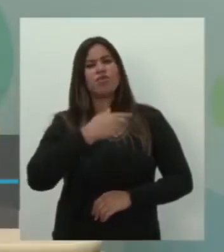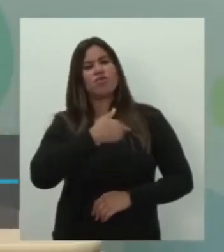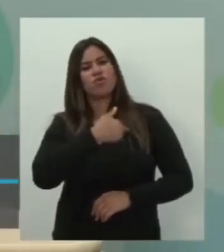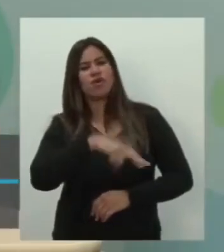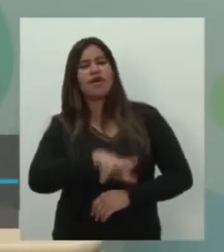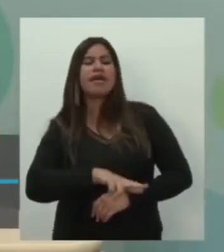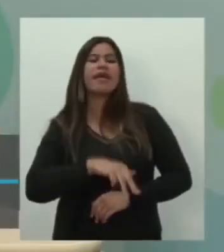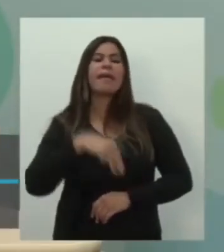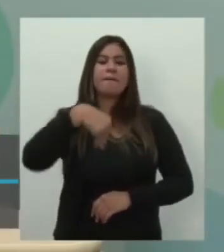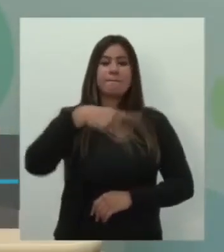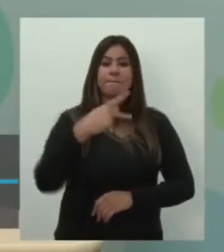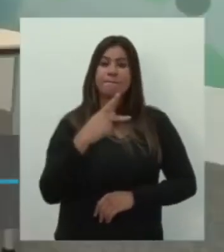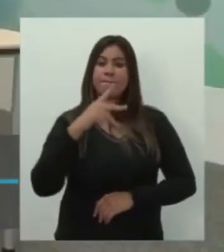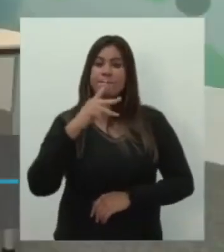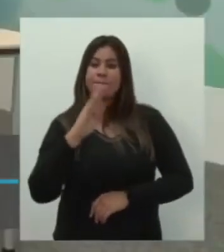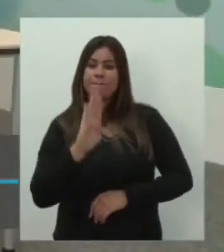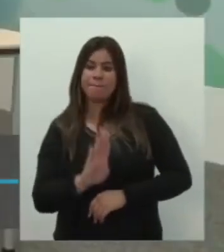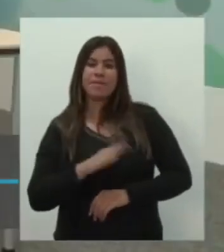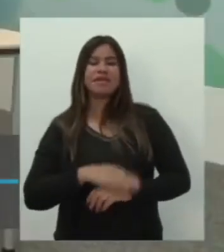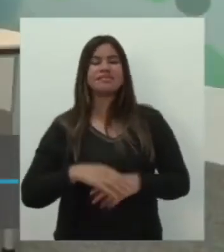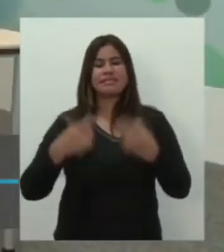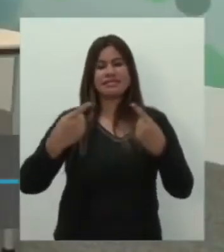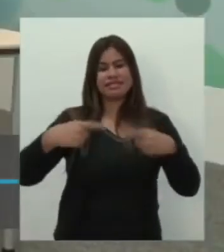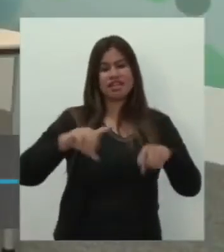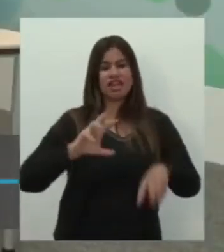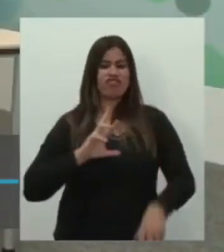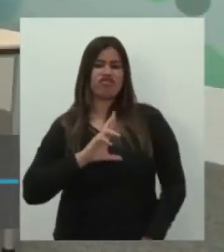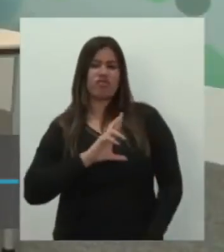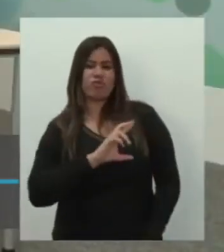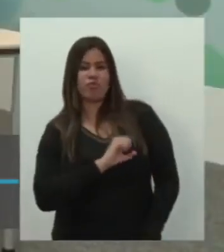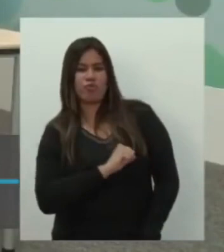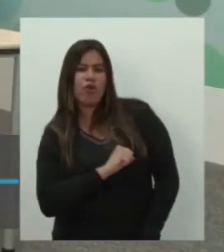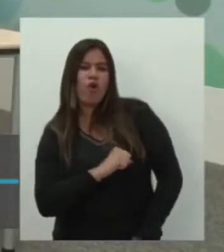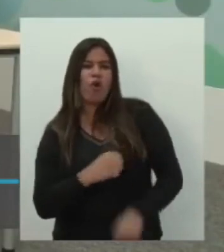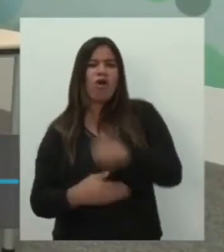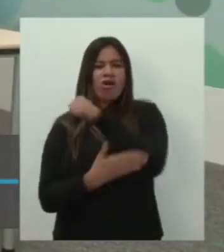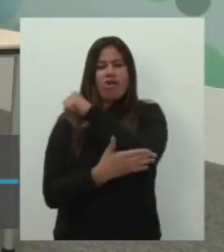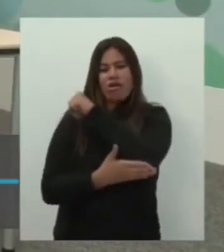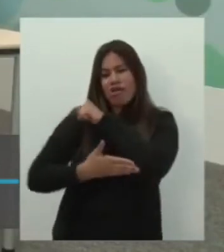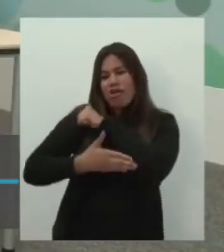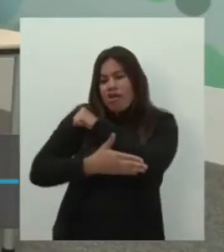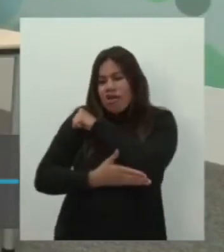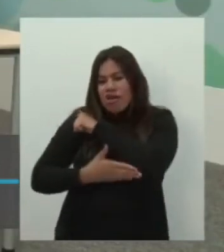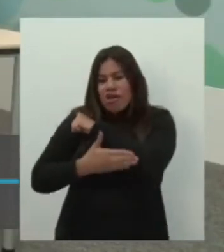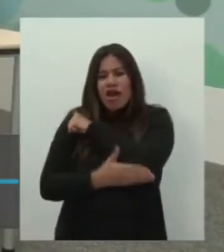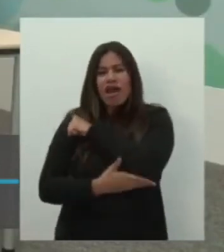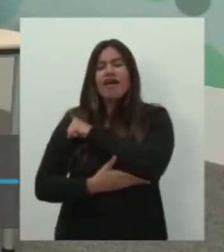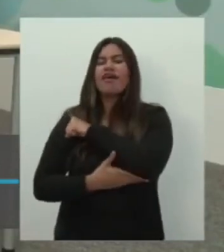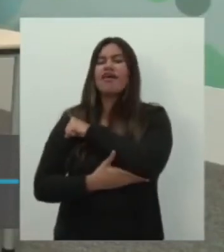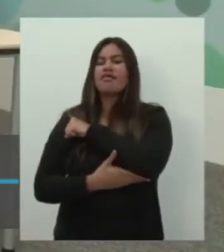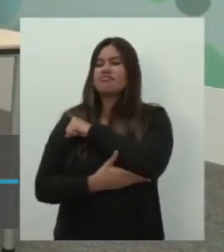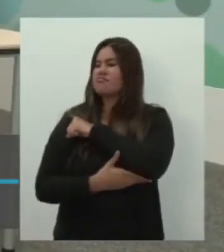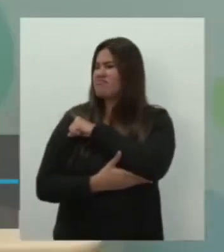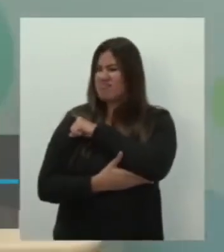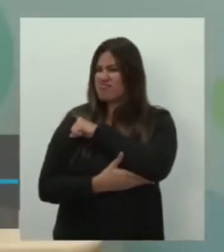MPB, antigas canções de amor, canções de dor de cotovelo, canções... Não.